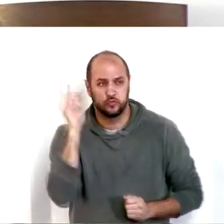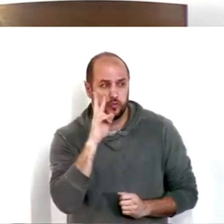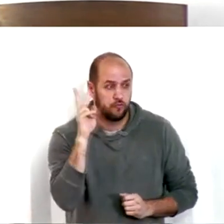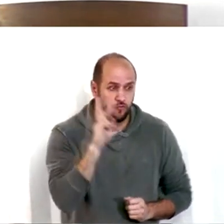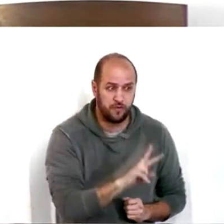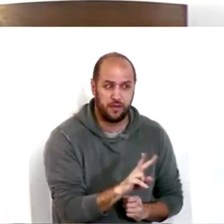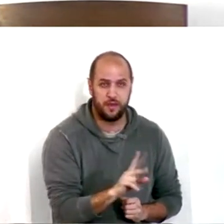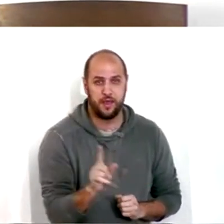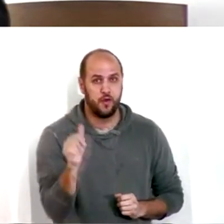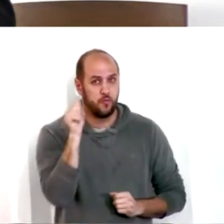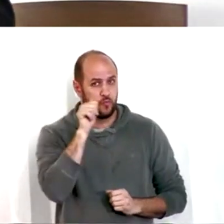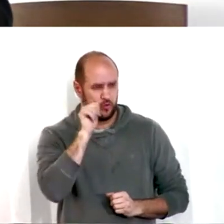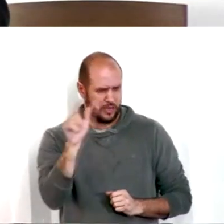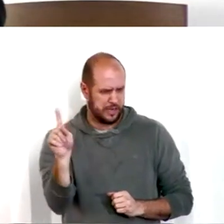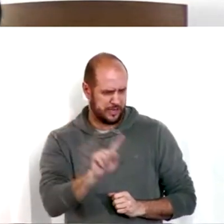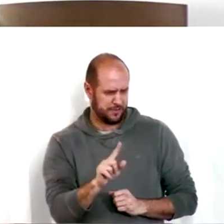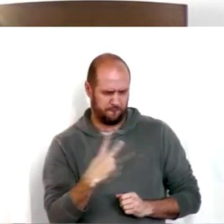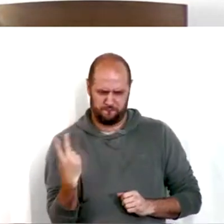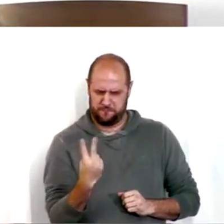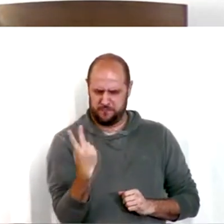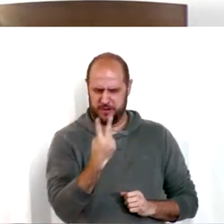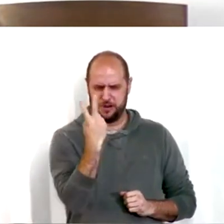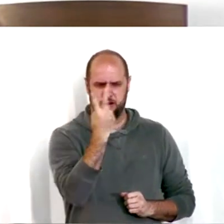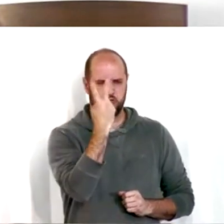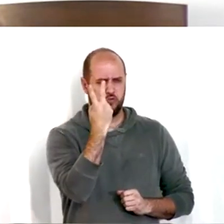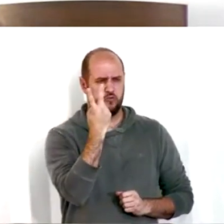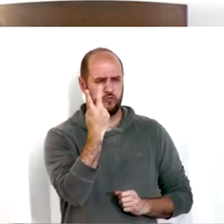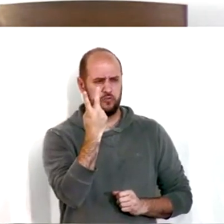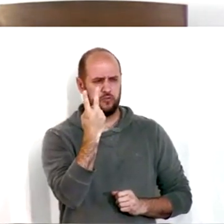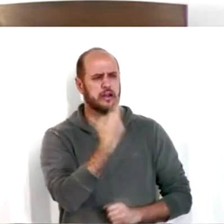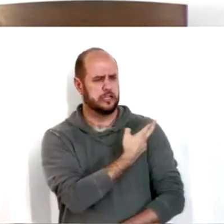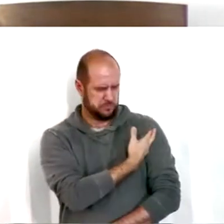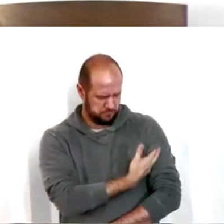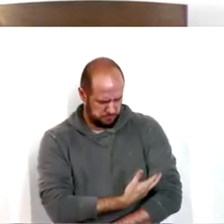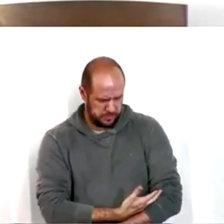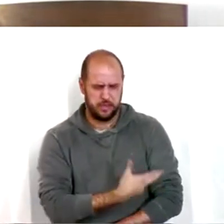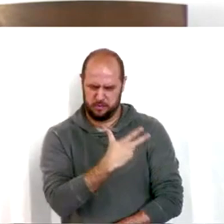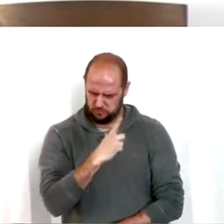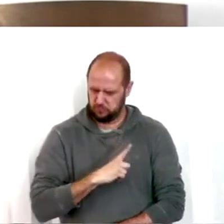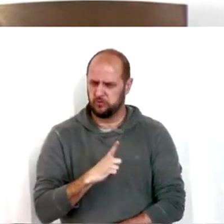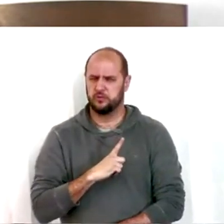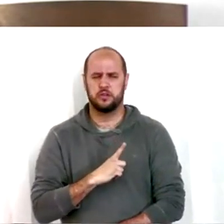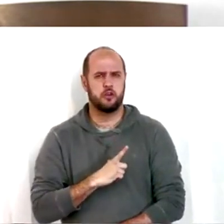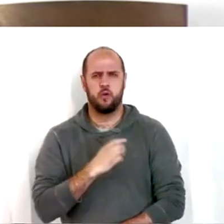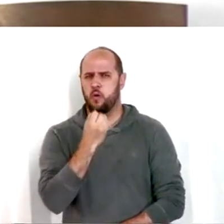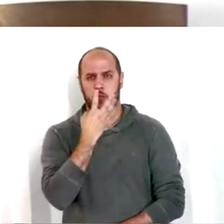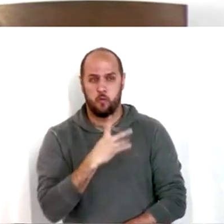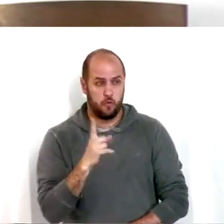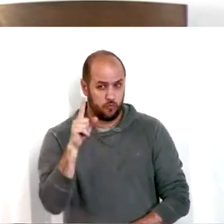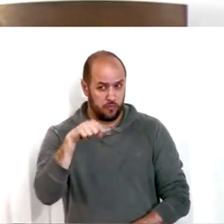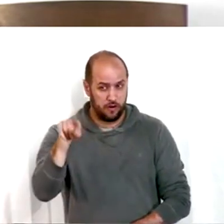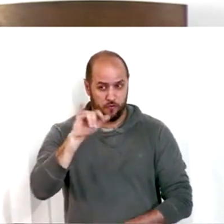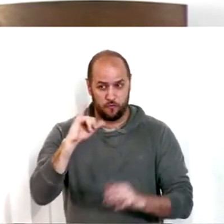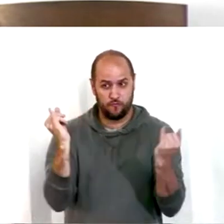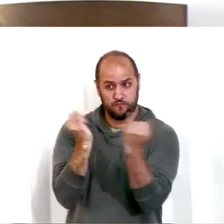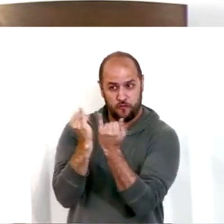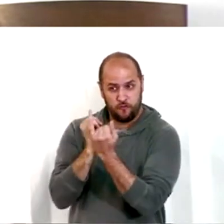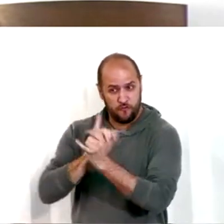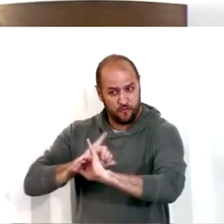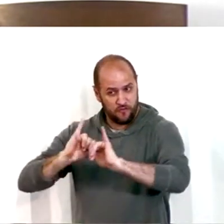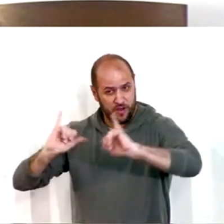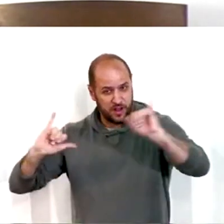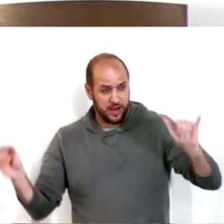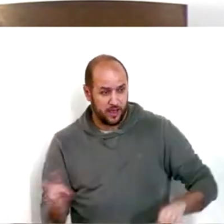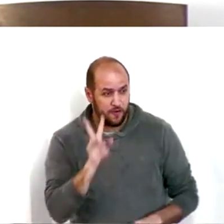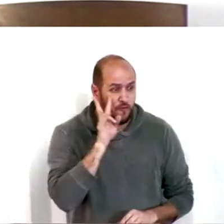como você, virtuosa, respeitada. Não é bom que eles vejam